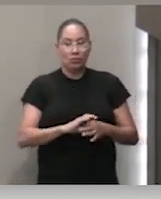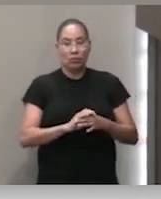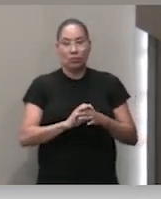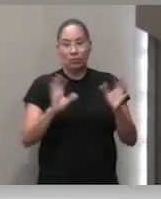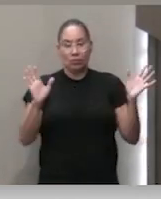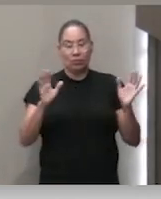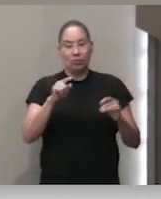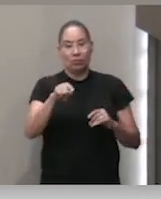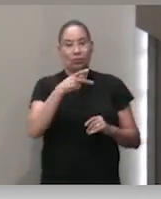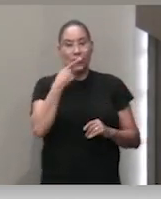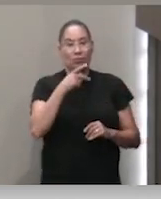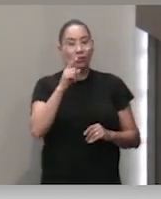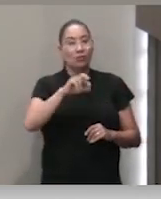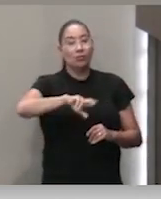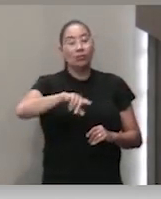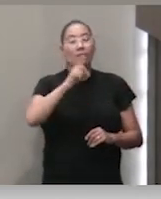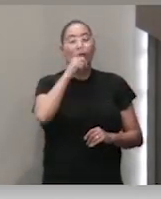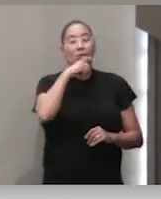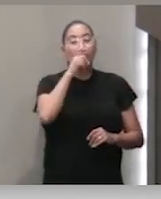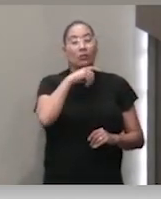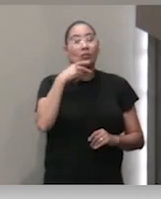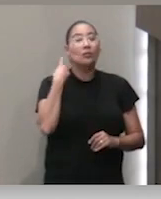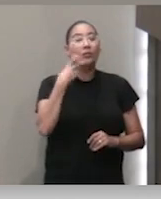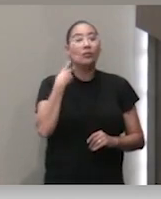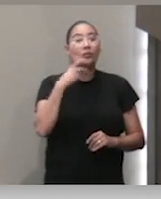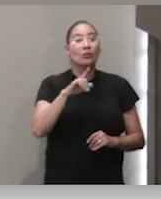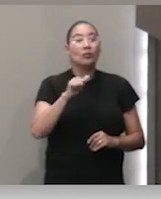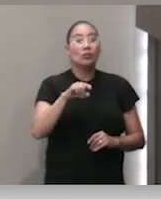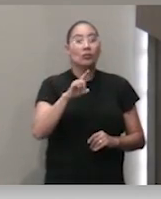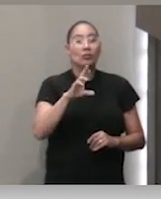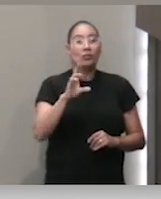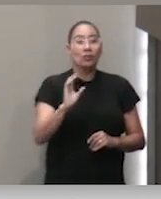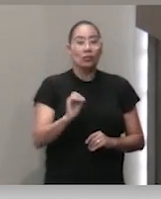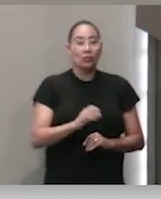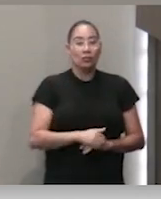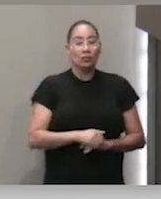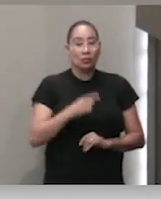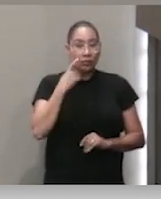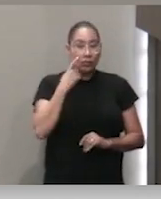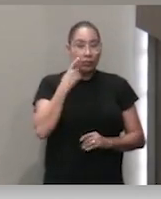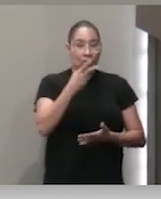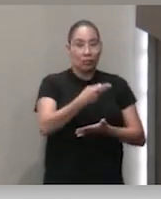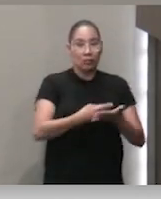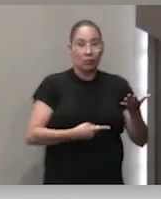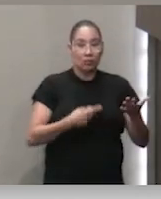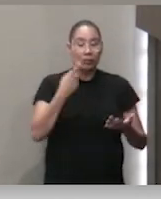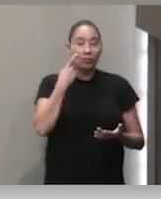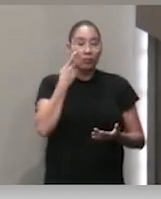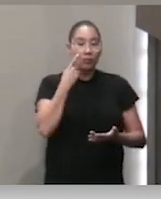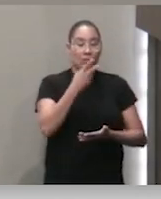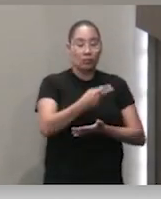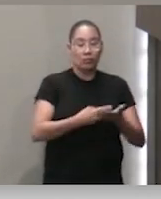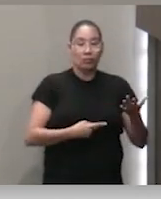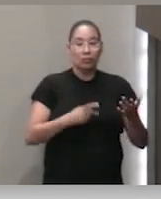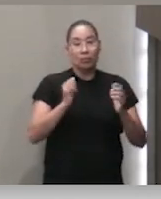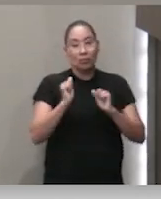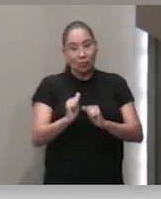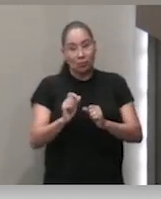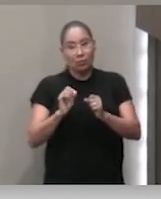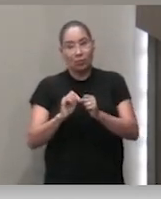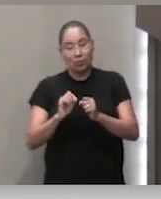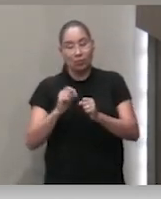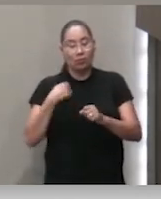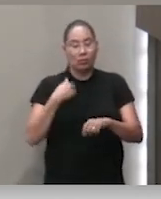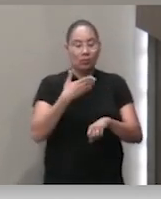senhor, não é mentira. Isso foi o vereador Leandro Rosso. Foi o vereador Leandro Rosso. Bom, o senhor pode ter feito também, mas eu participei